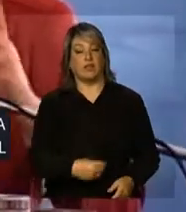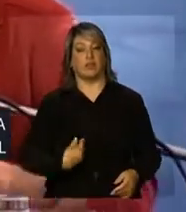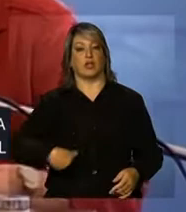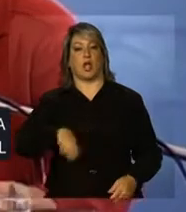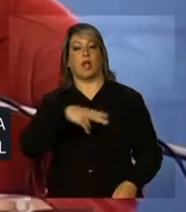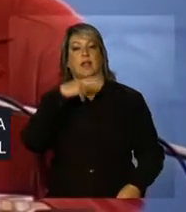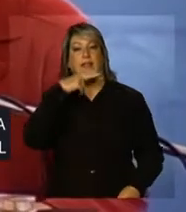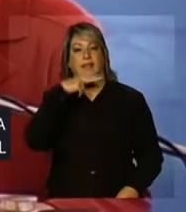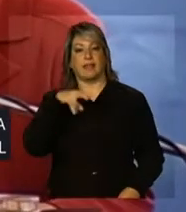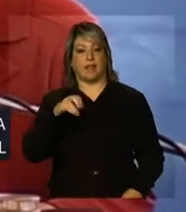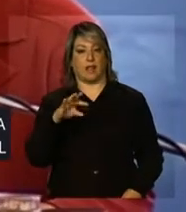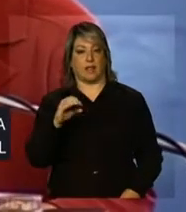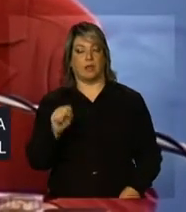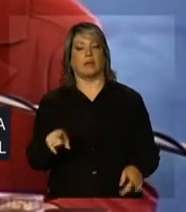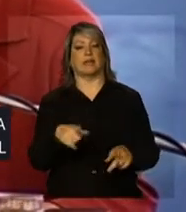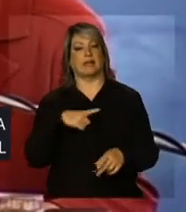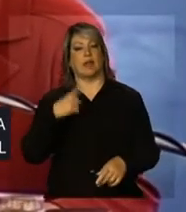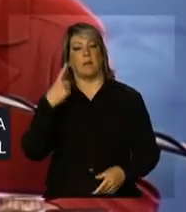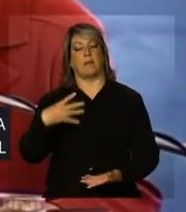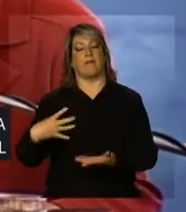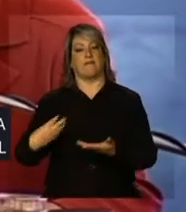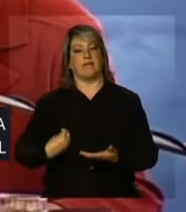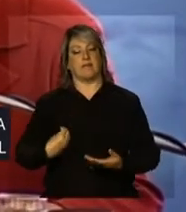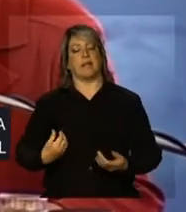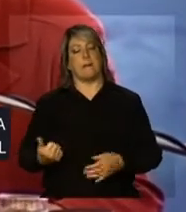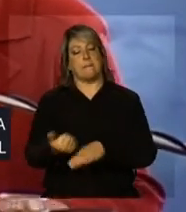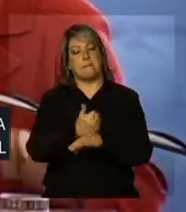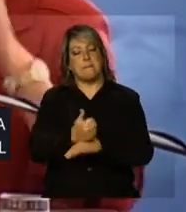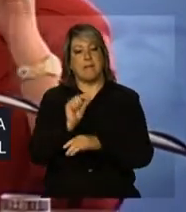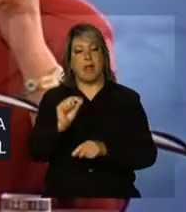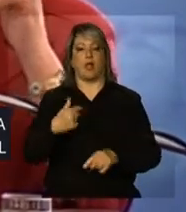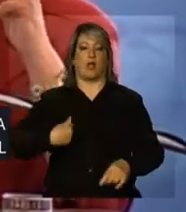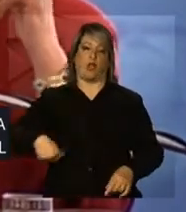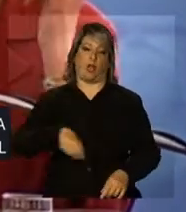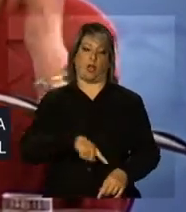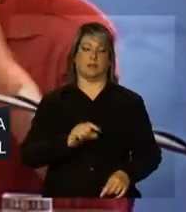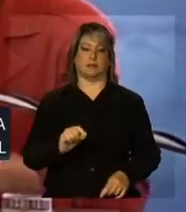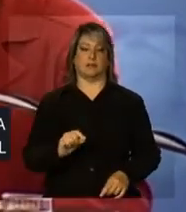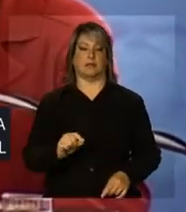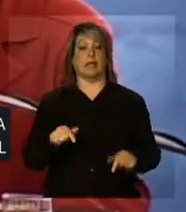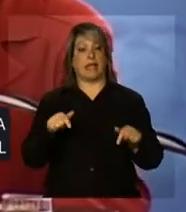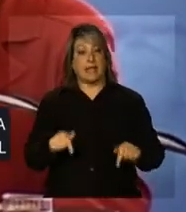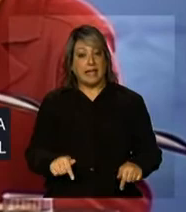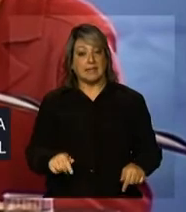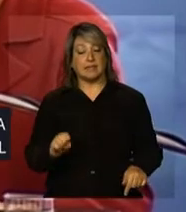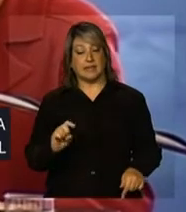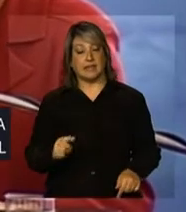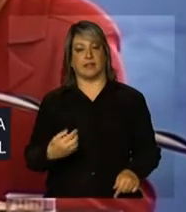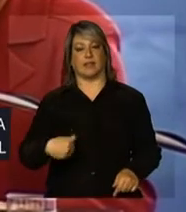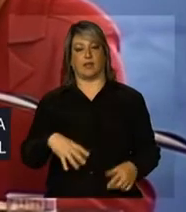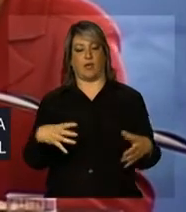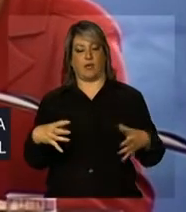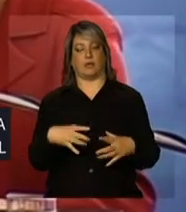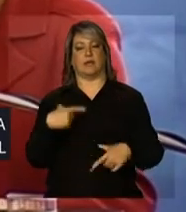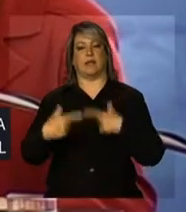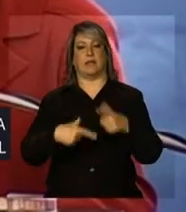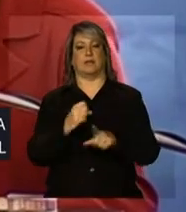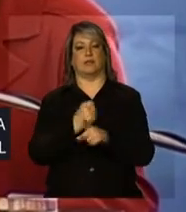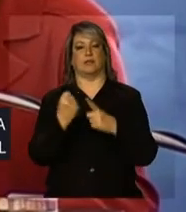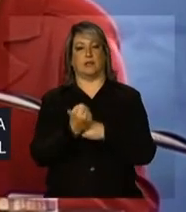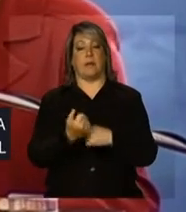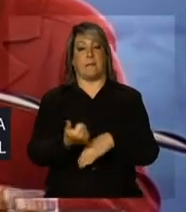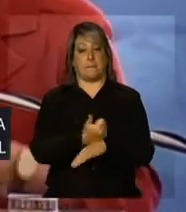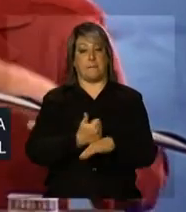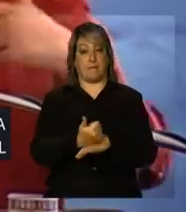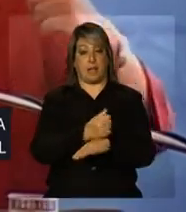nossos netos tenham uma vida melhor que a nossa esse é o conceito de mobilidade social se